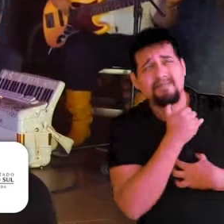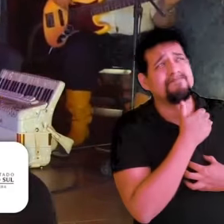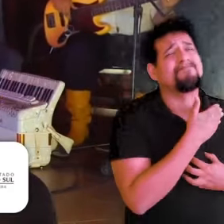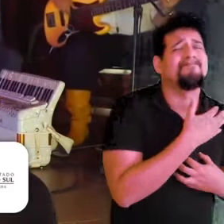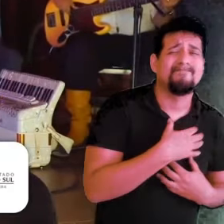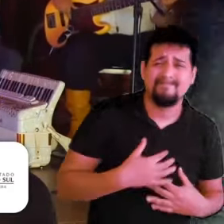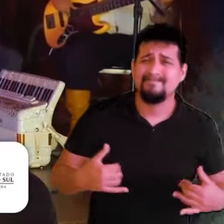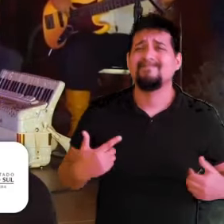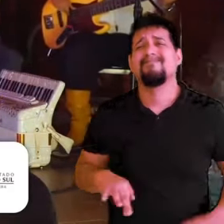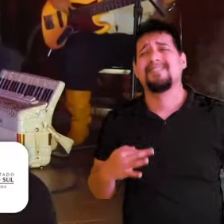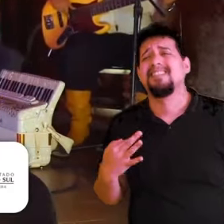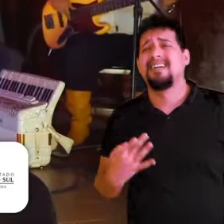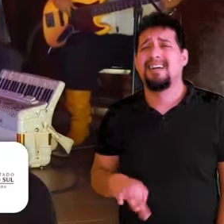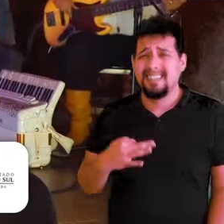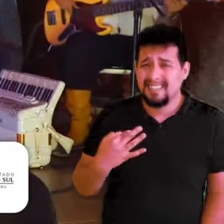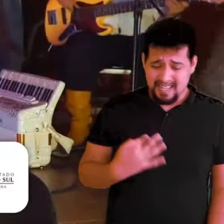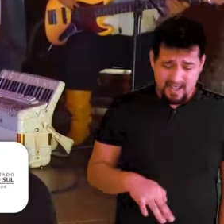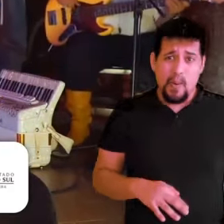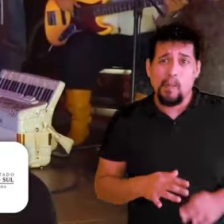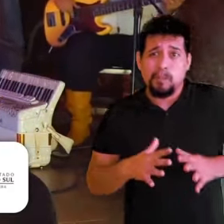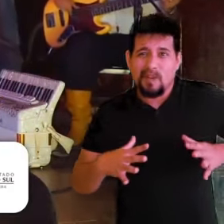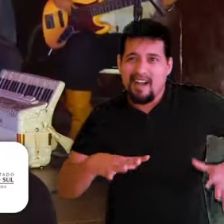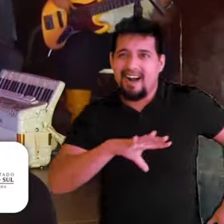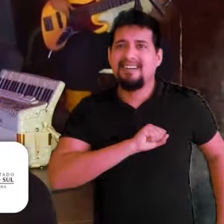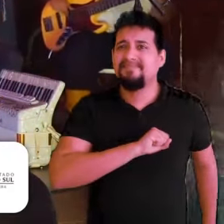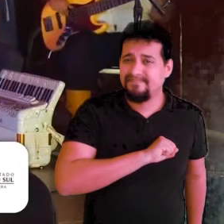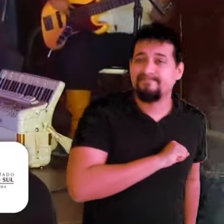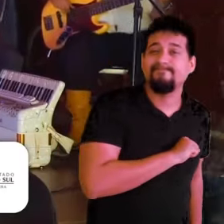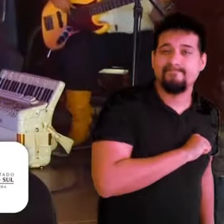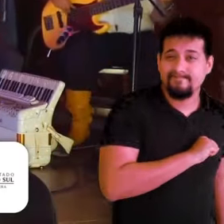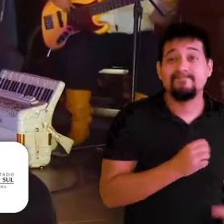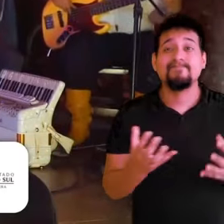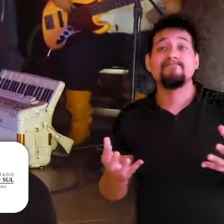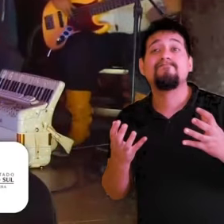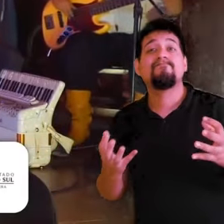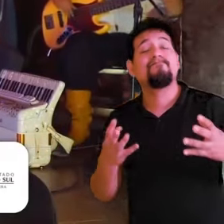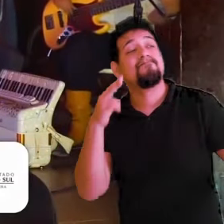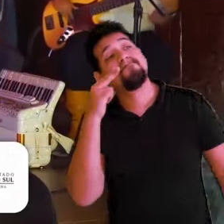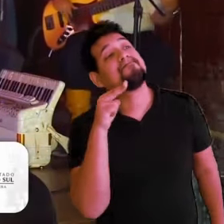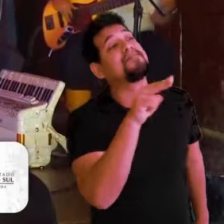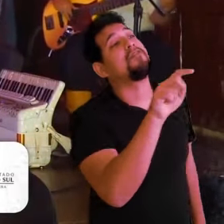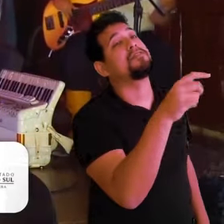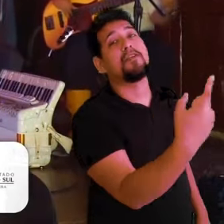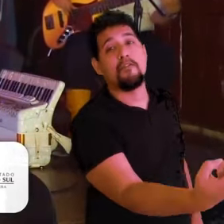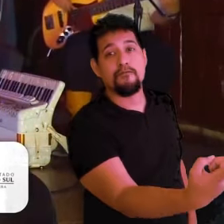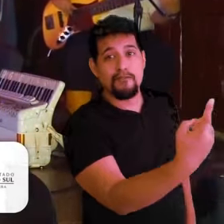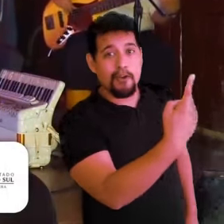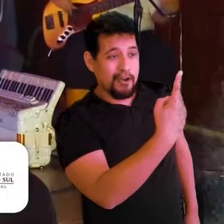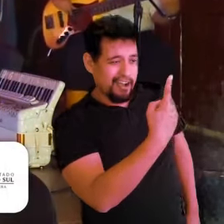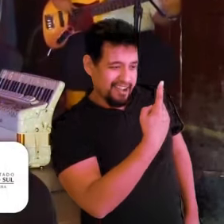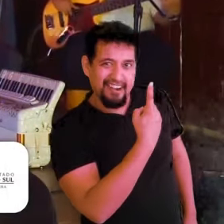e essa dor só aumenta o meu amor. Quero ver